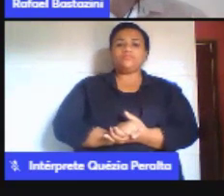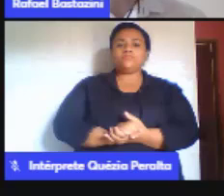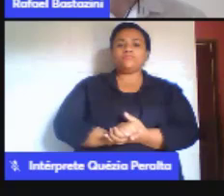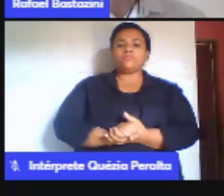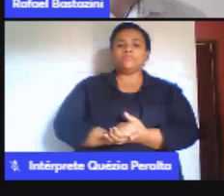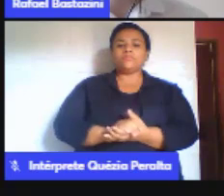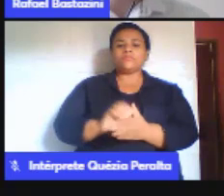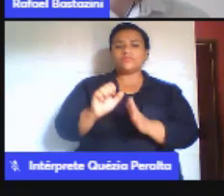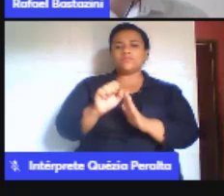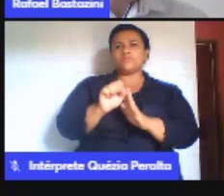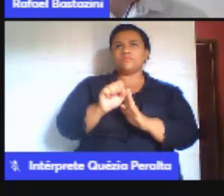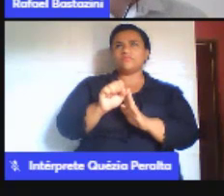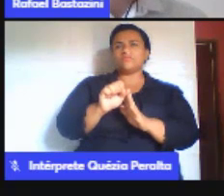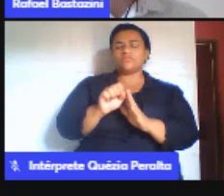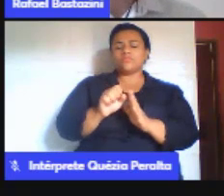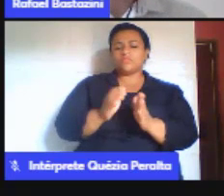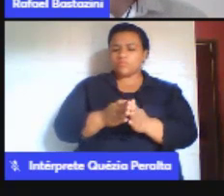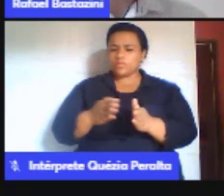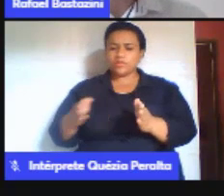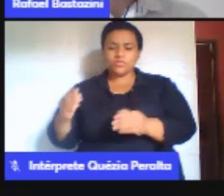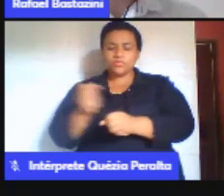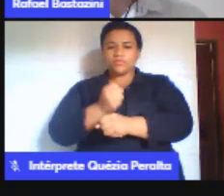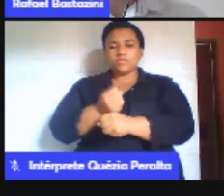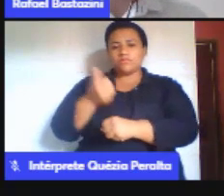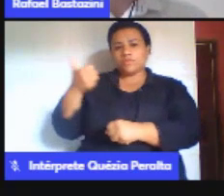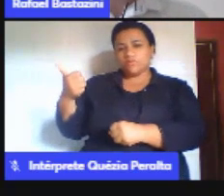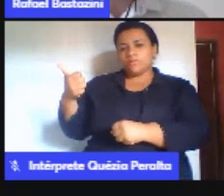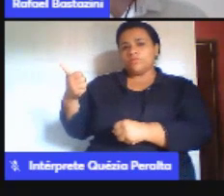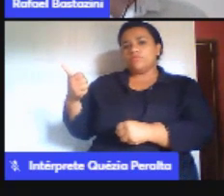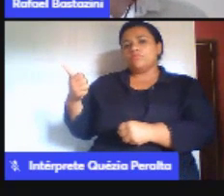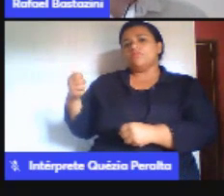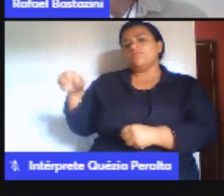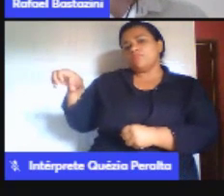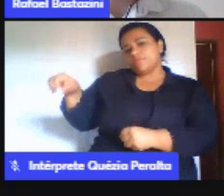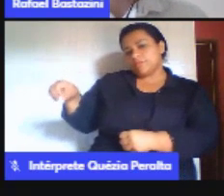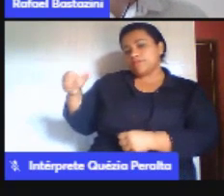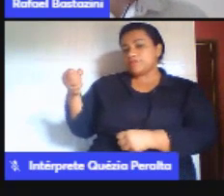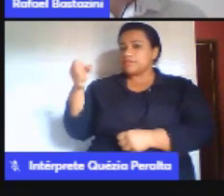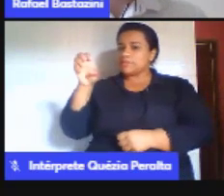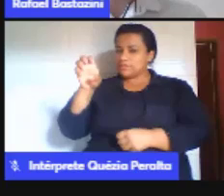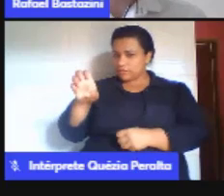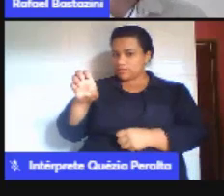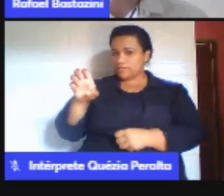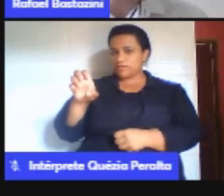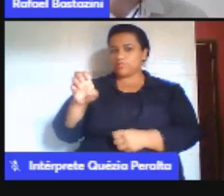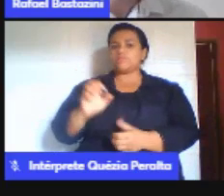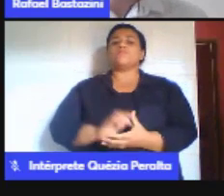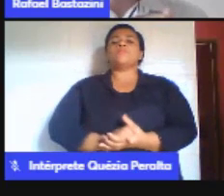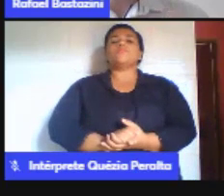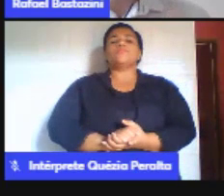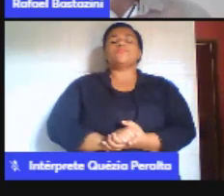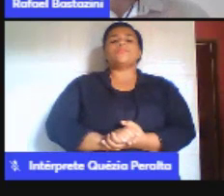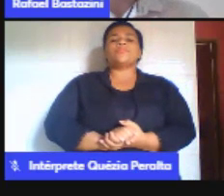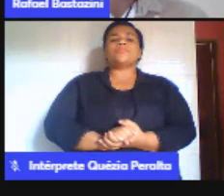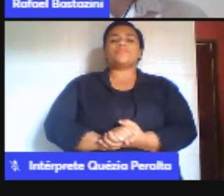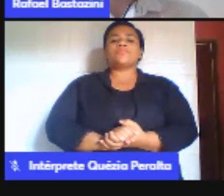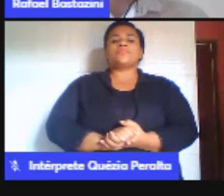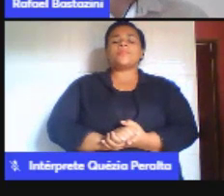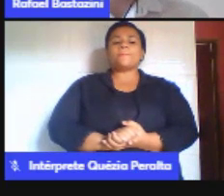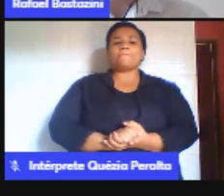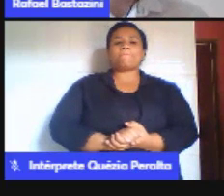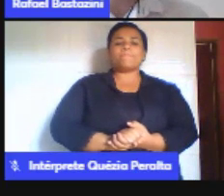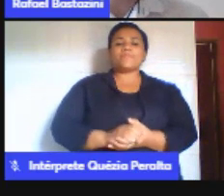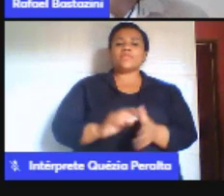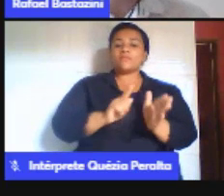entre 1965 e 1985, e depois eu vou justificar o porquê desse período. Então, a gente fez essa